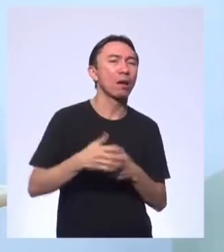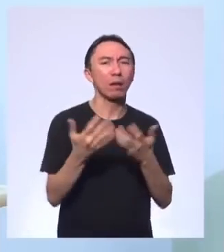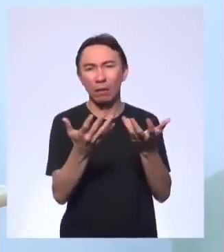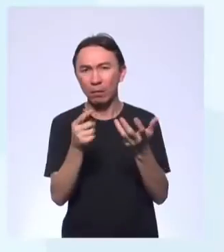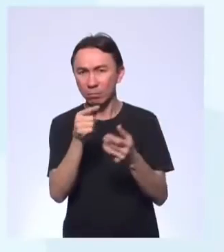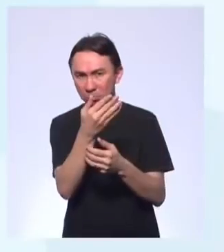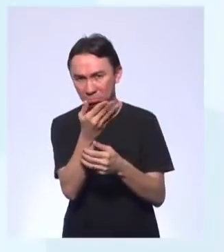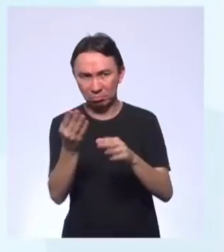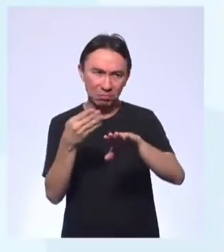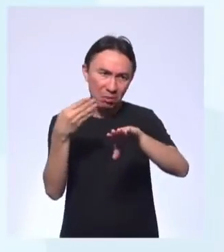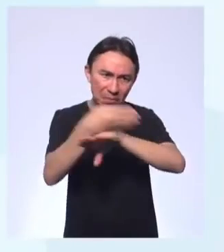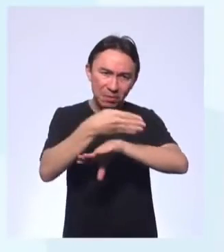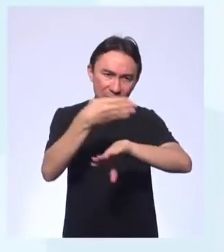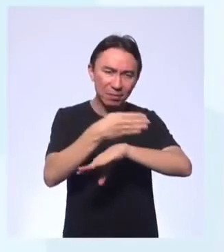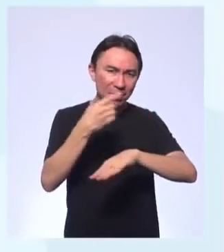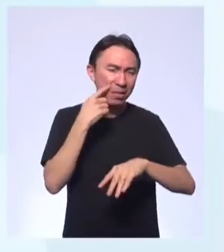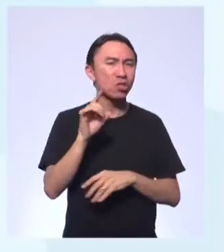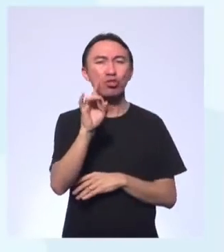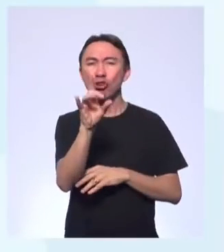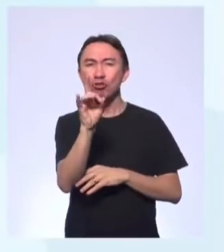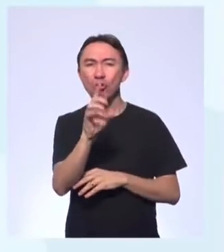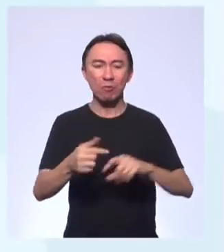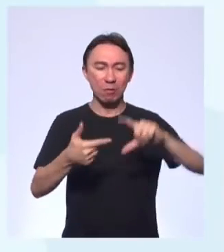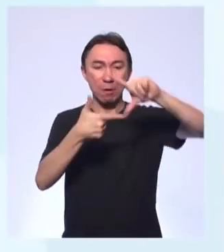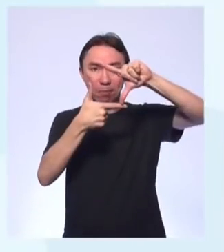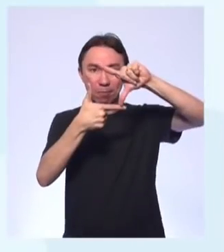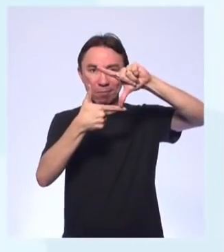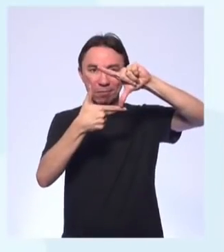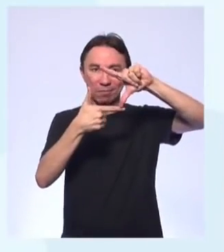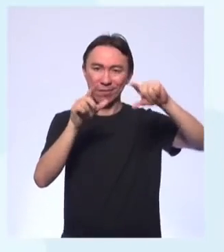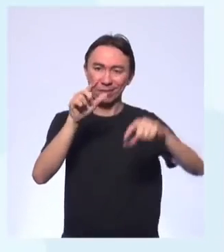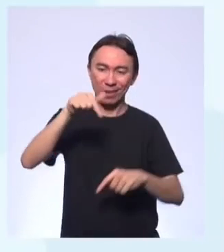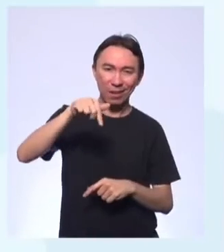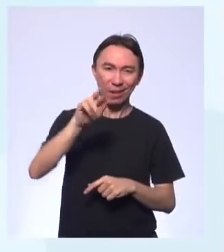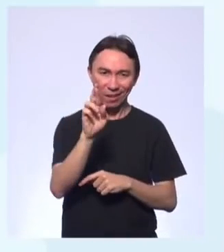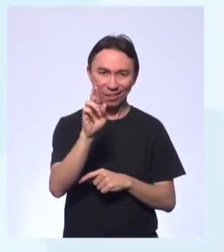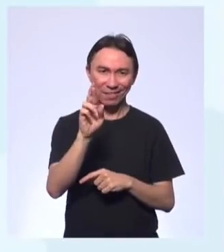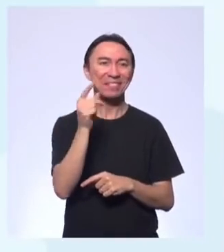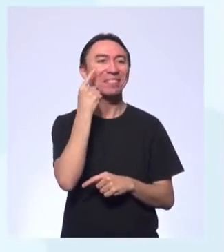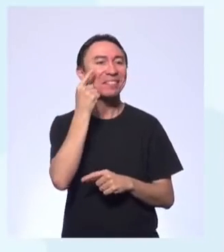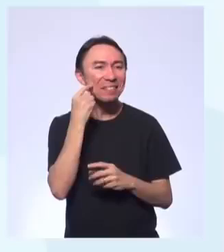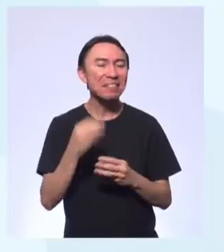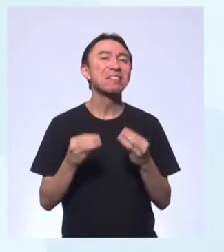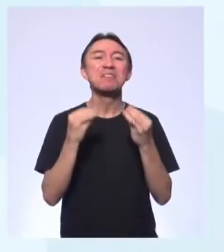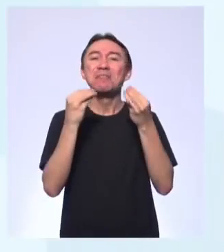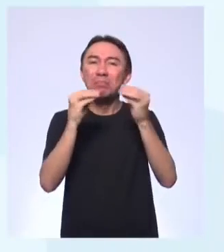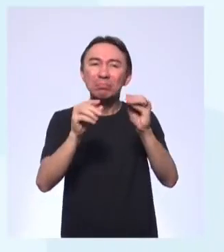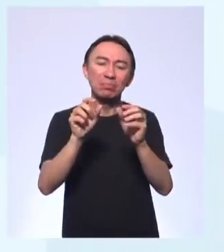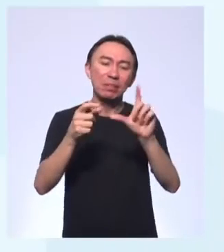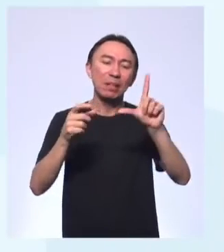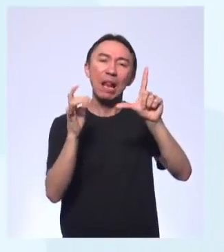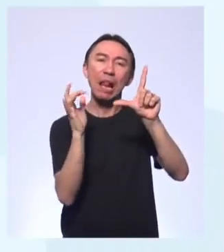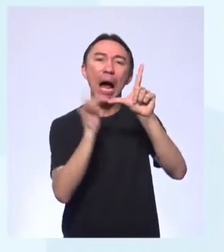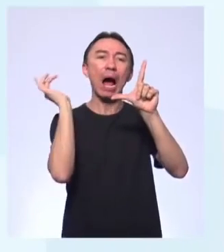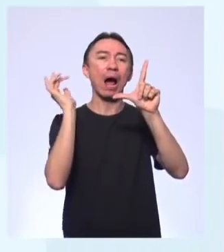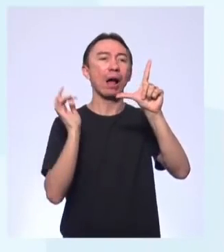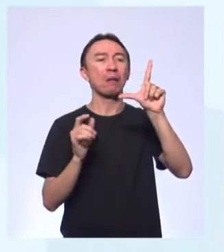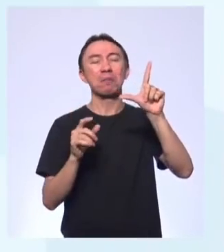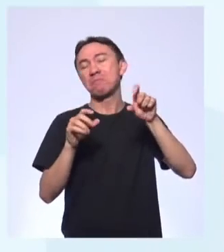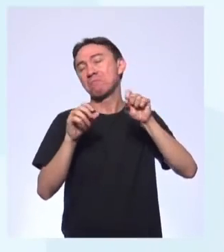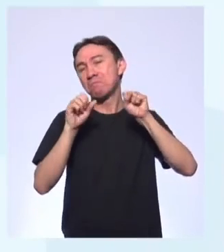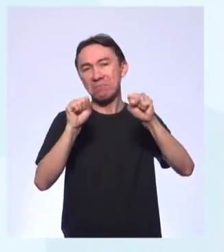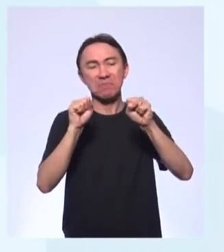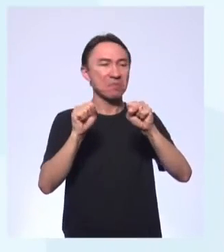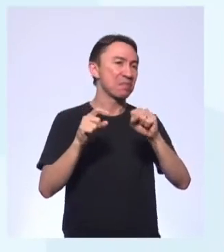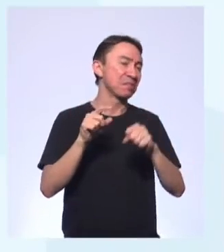aí. É só dar um clique ali no QR Code, tá? E acessar e compartilhar aí, falar o que